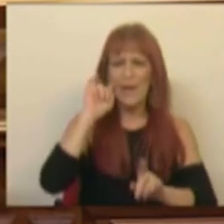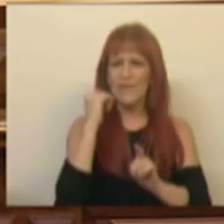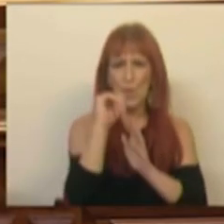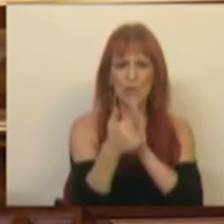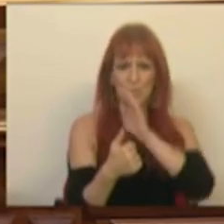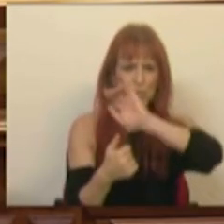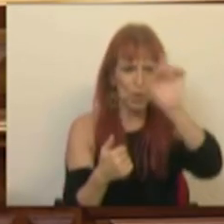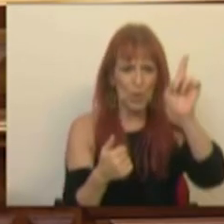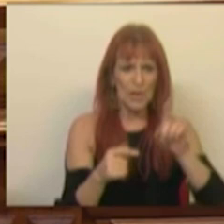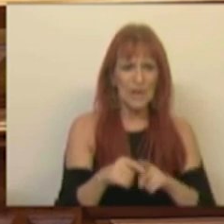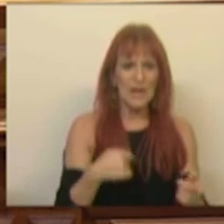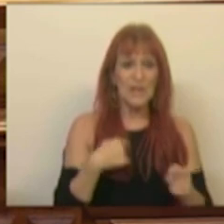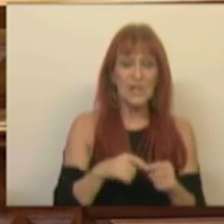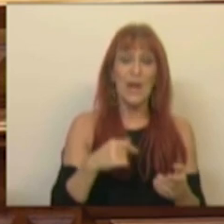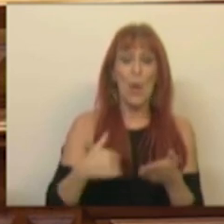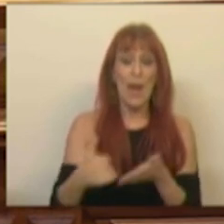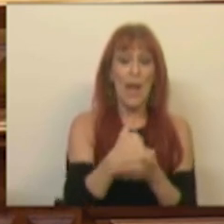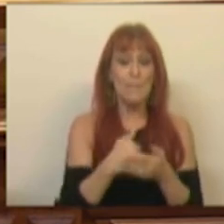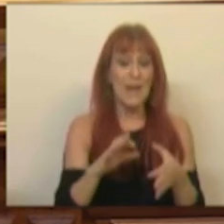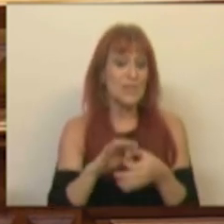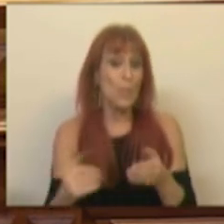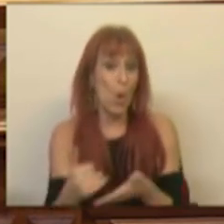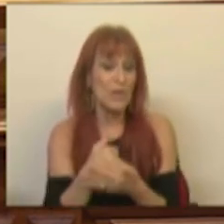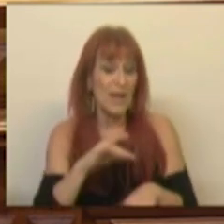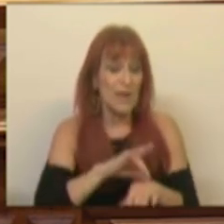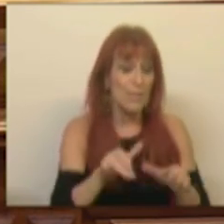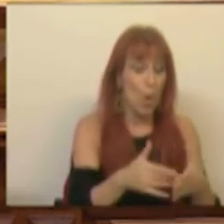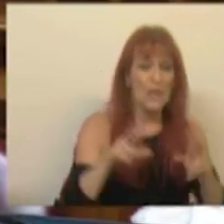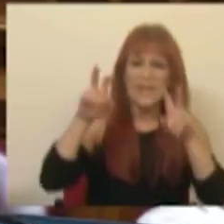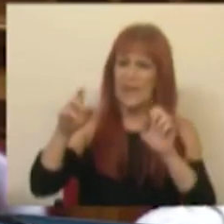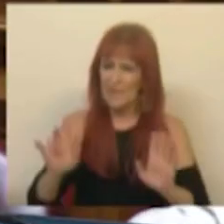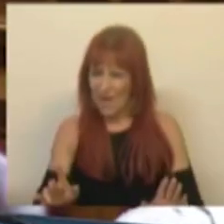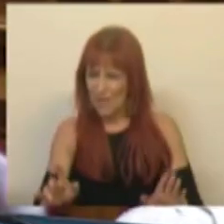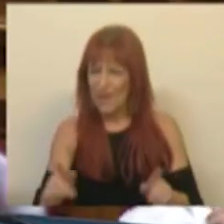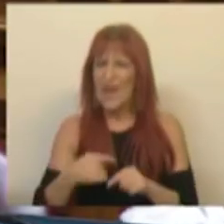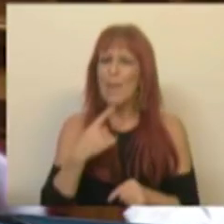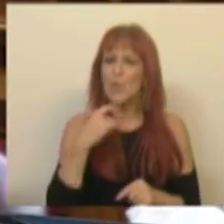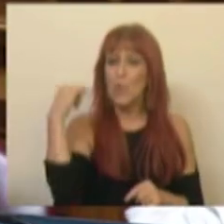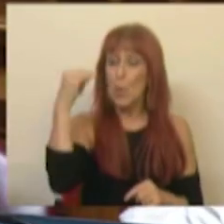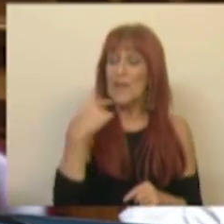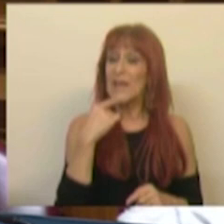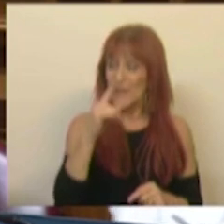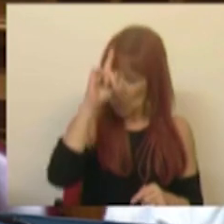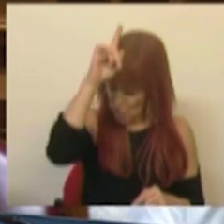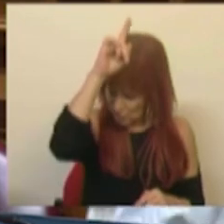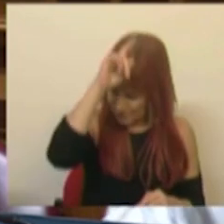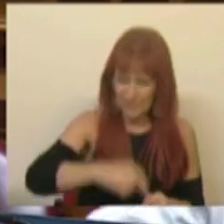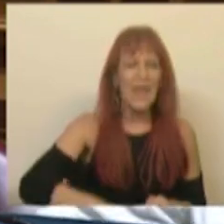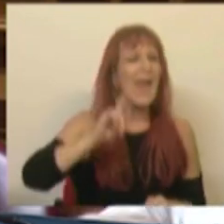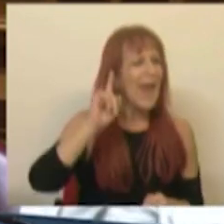constitucional. Fez para os metadados, fez para a pandemia, não faz para este tema. A única pergunta que eu tenho a fazer é: